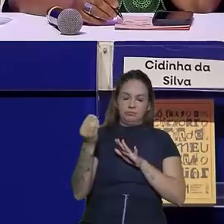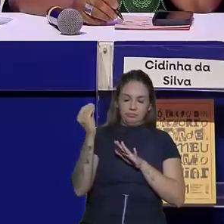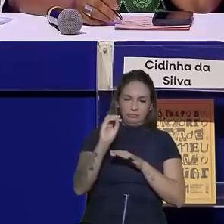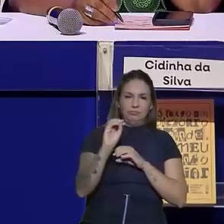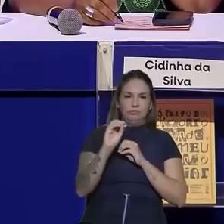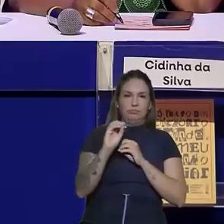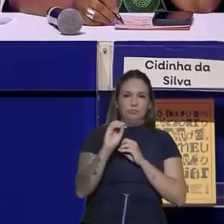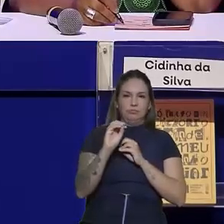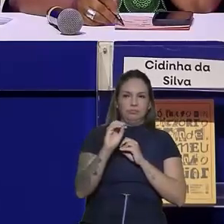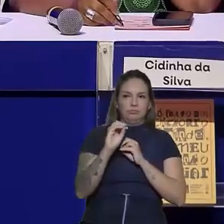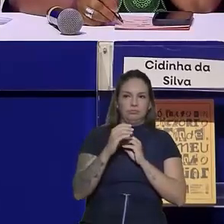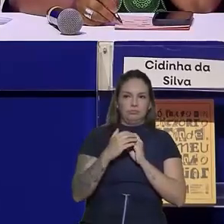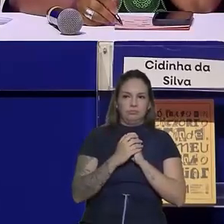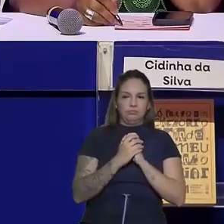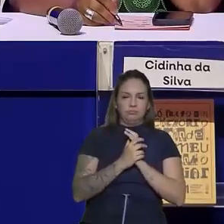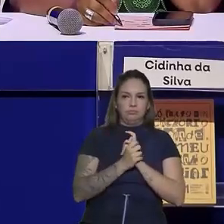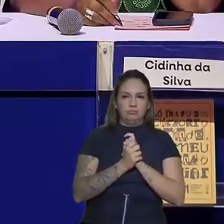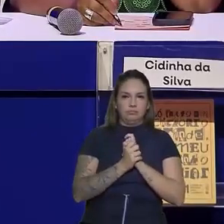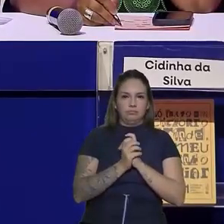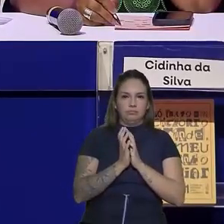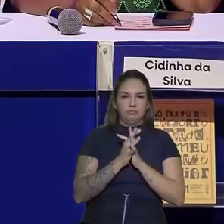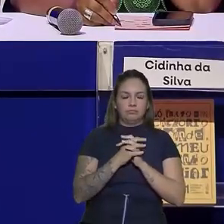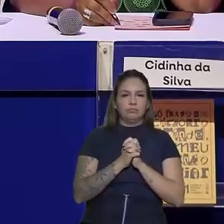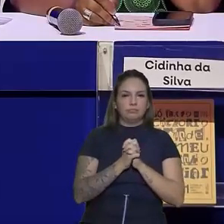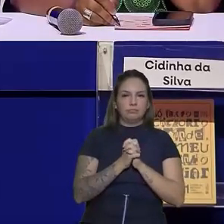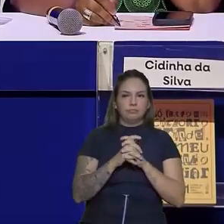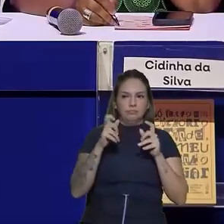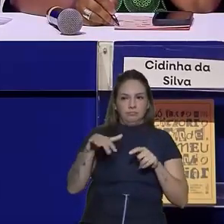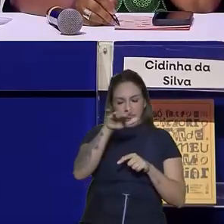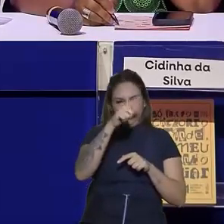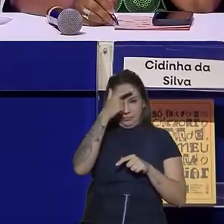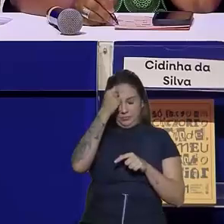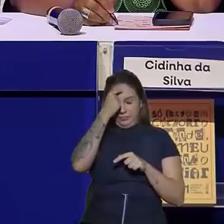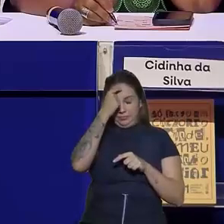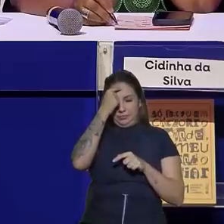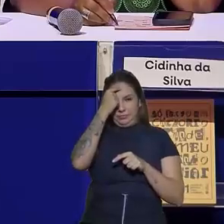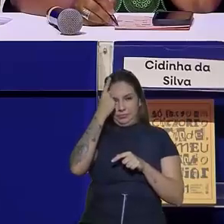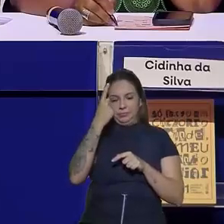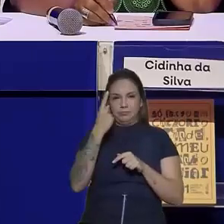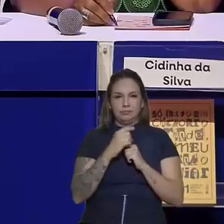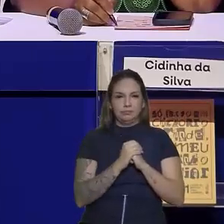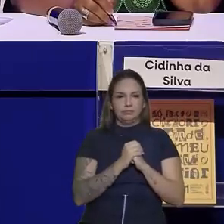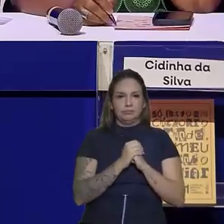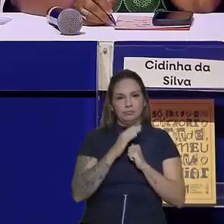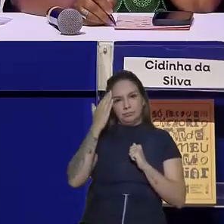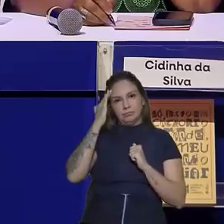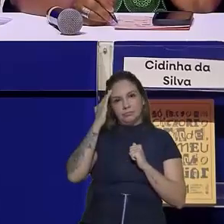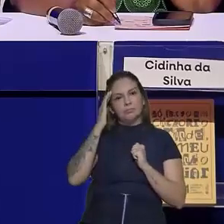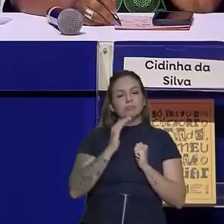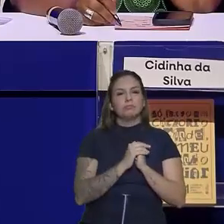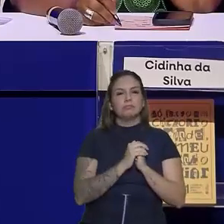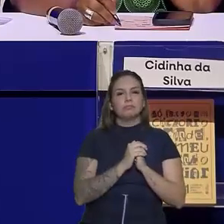colocado e, enfim, e incentivado dentro do espaço acadêmico, como uma premissa assim, de